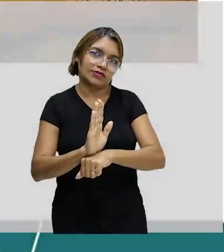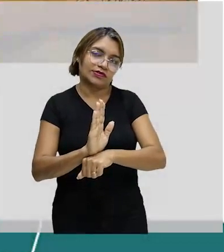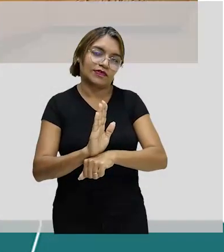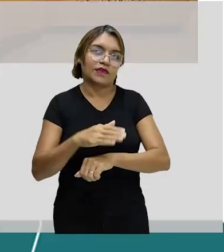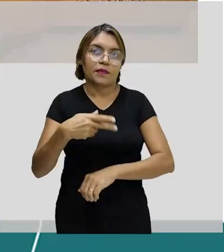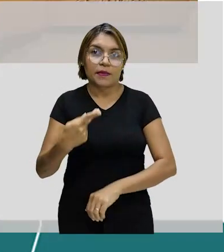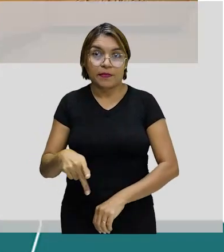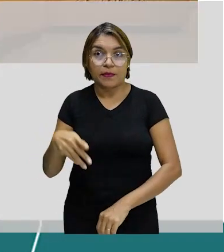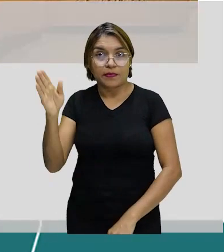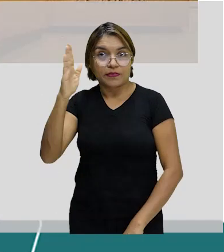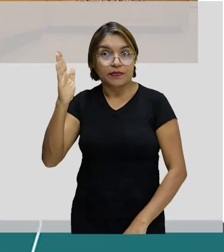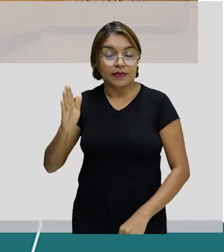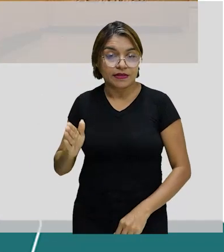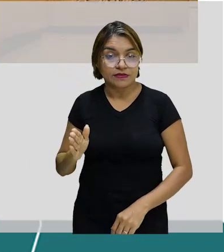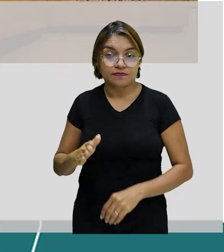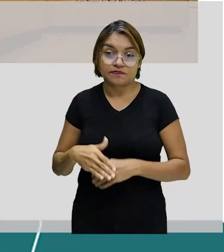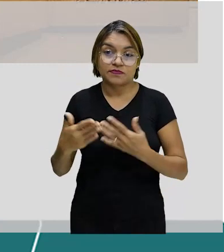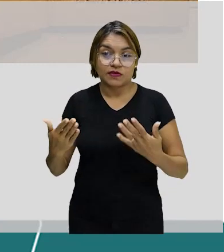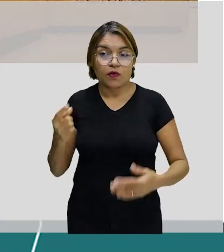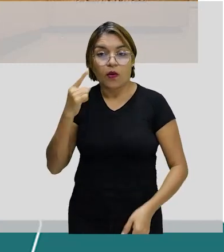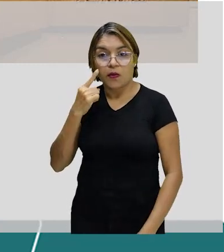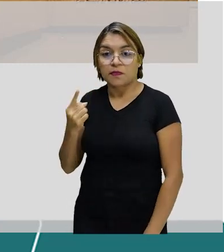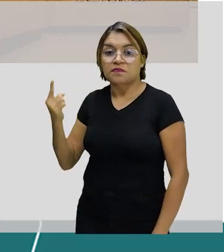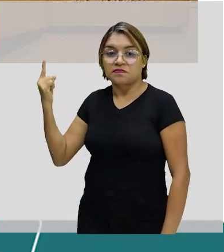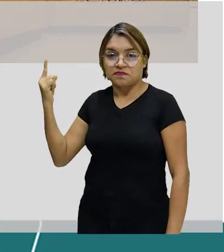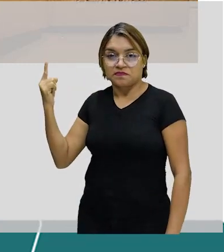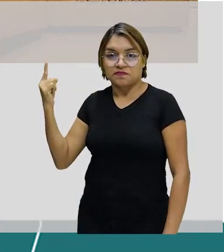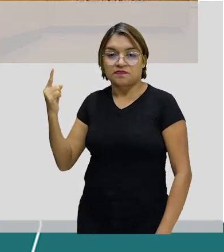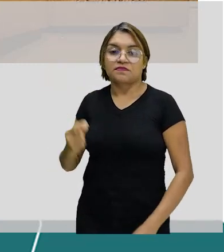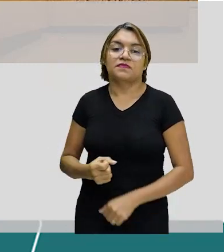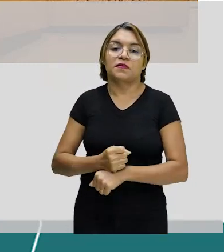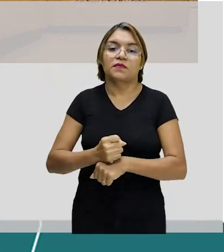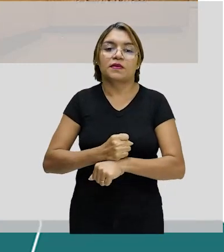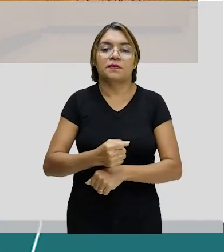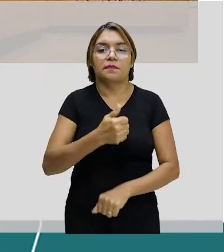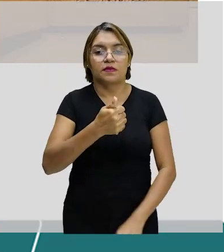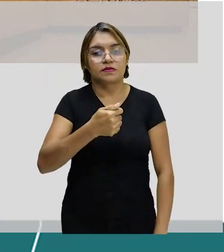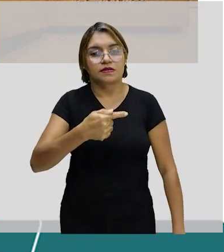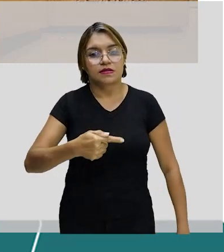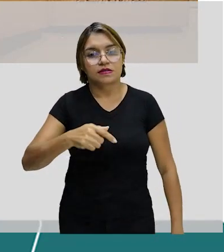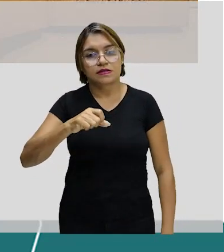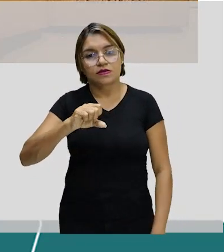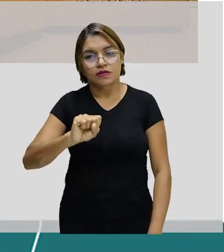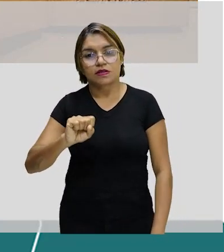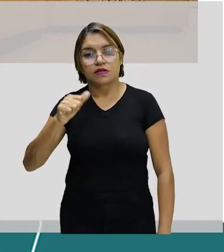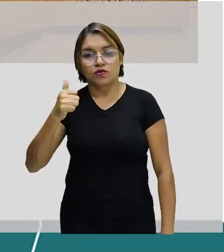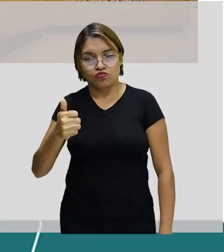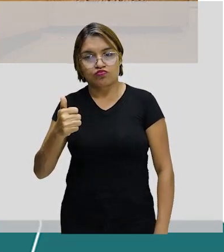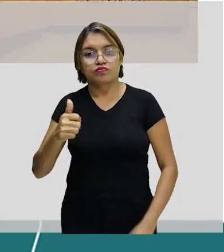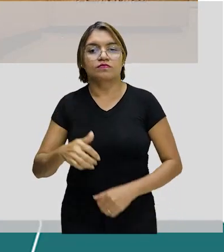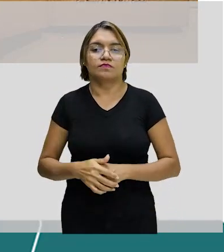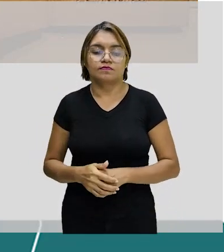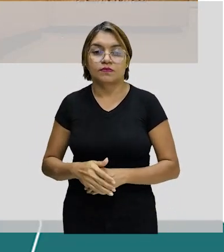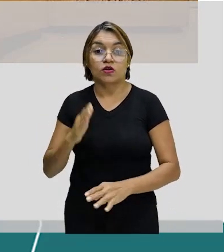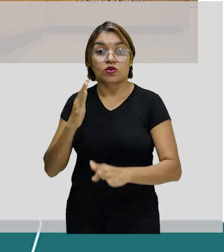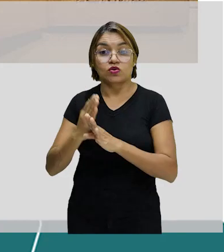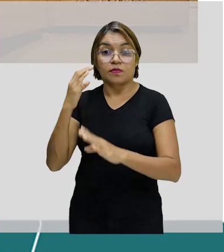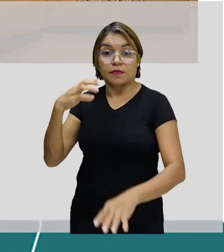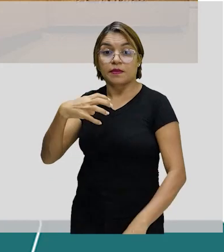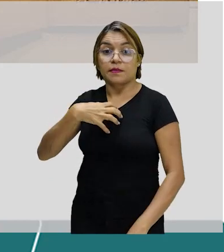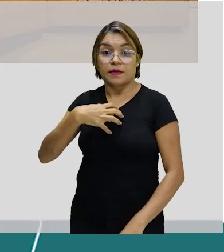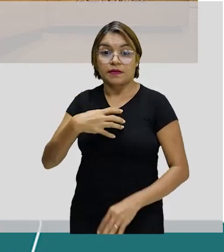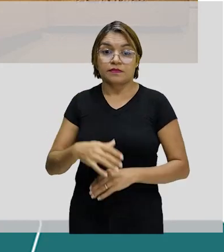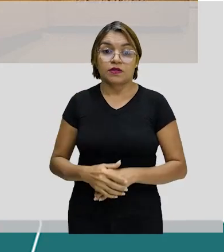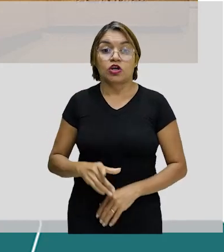conhecido. Então, Caramuru, 1781, é um poema épico do descobrimento da Bahia. Diogo Álvares